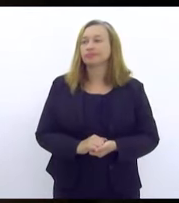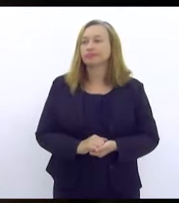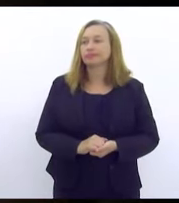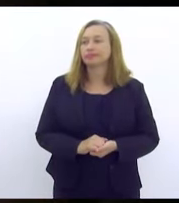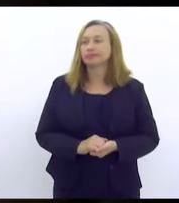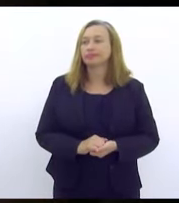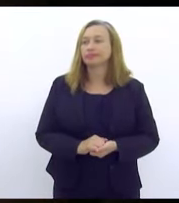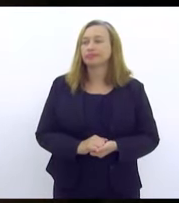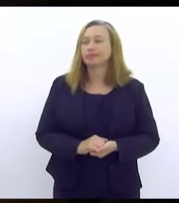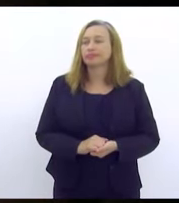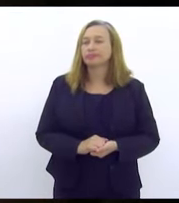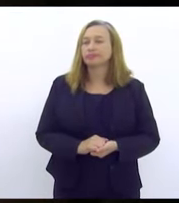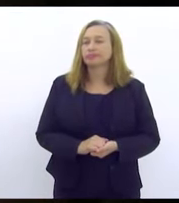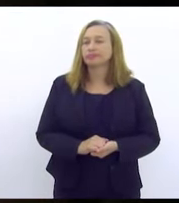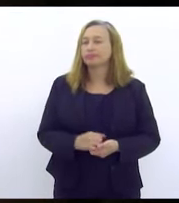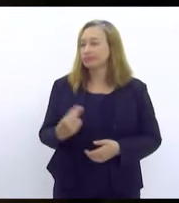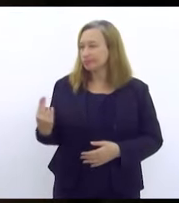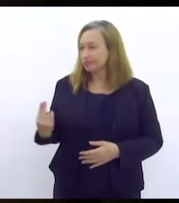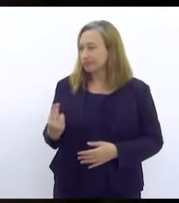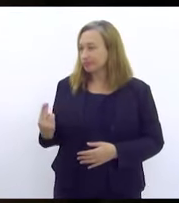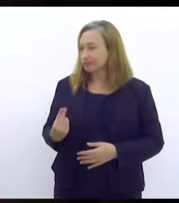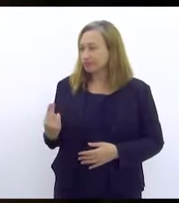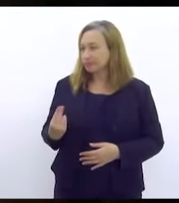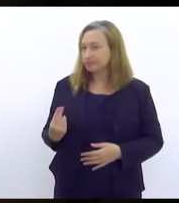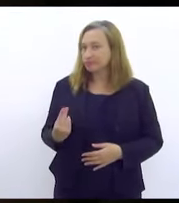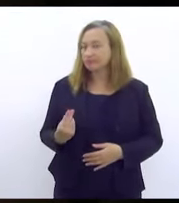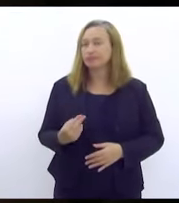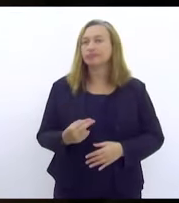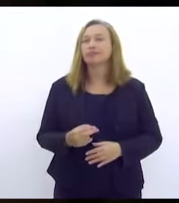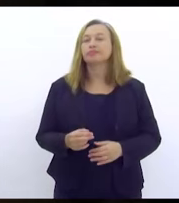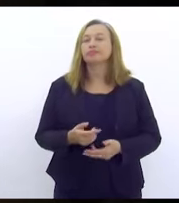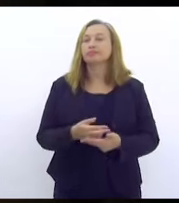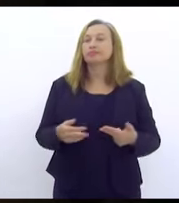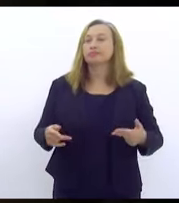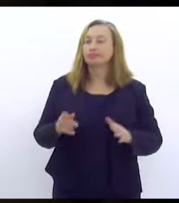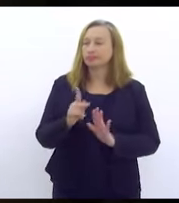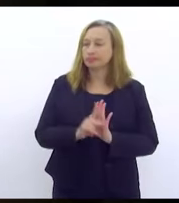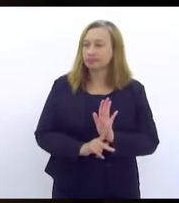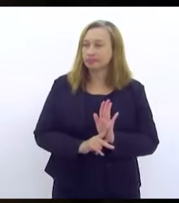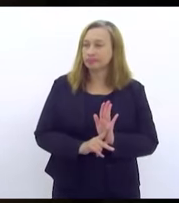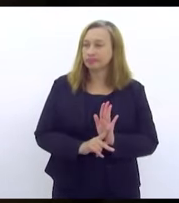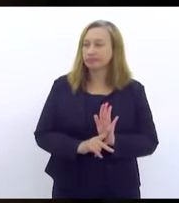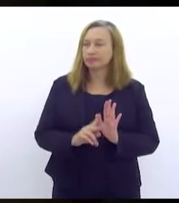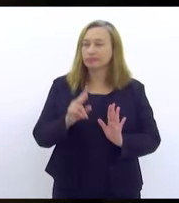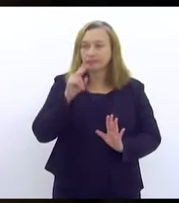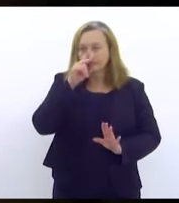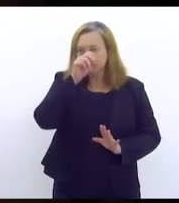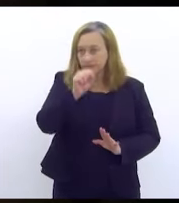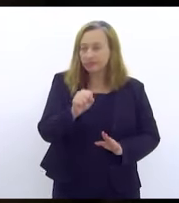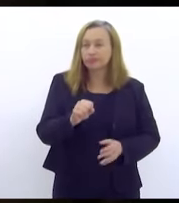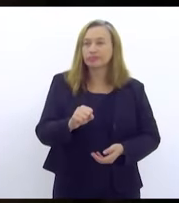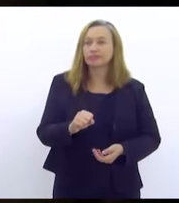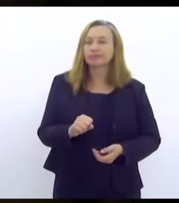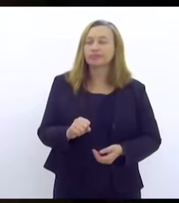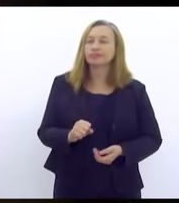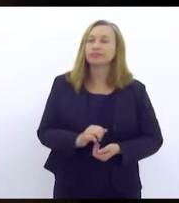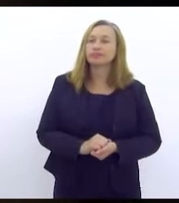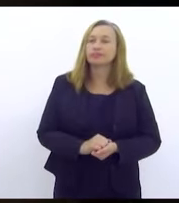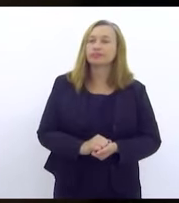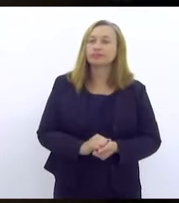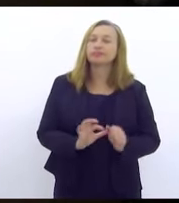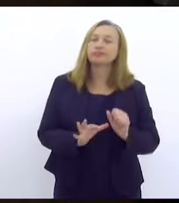desprovida de qualquer vaidade, me dá a honra de ser coautor, autor, ao lado dela, de muitos projetos que visam fortalecer as forças